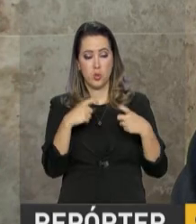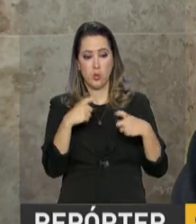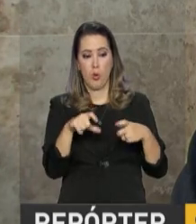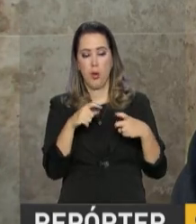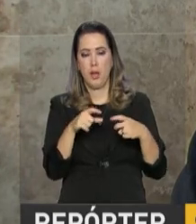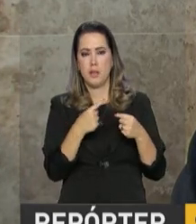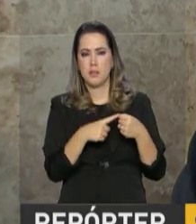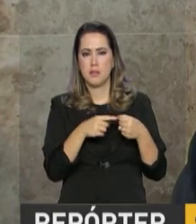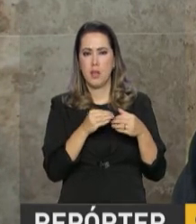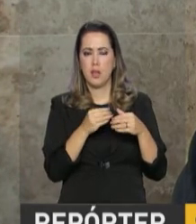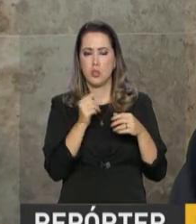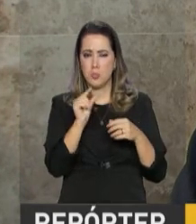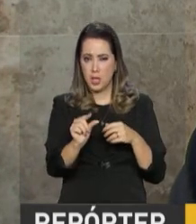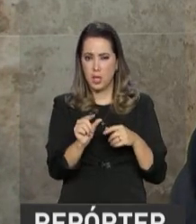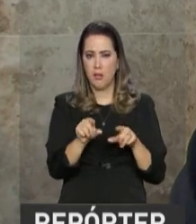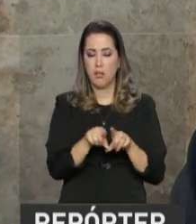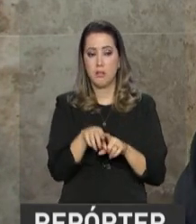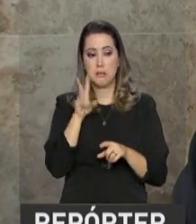Central,